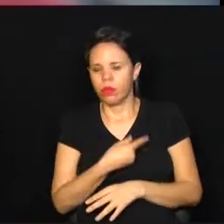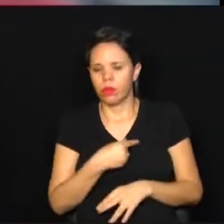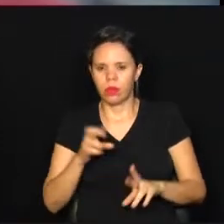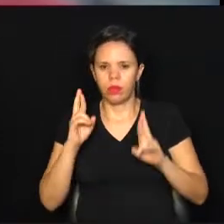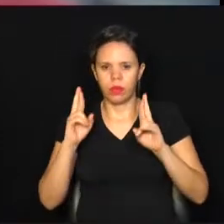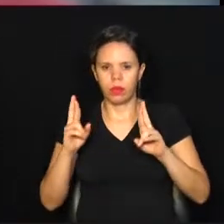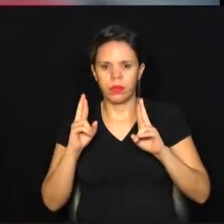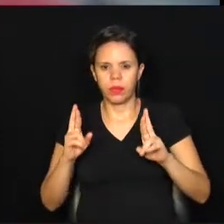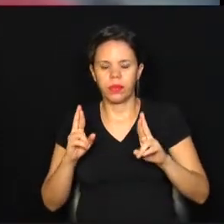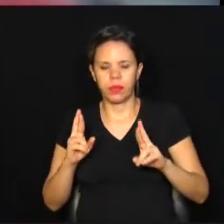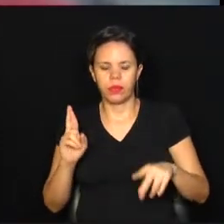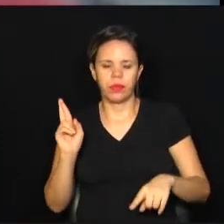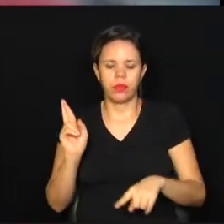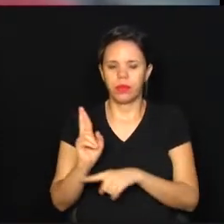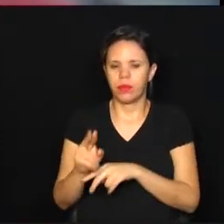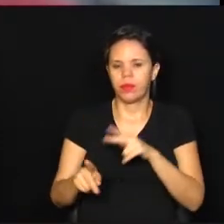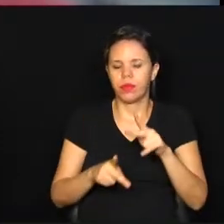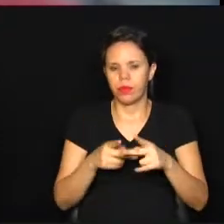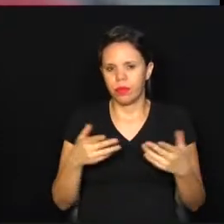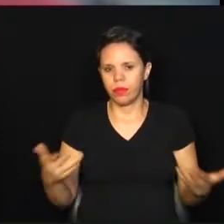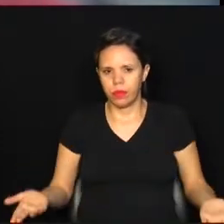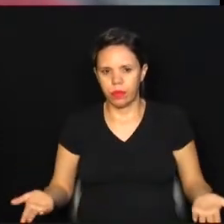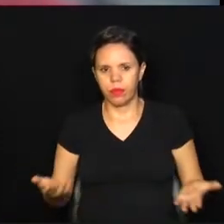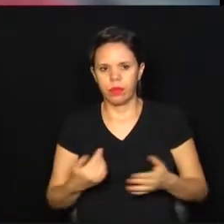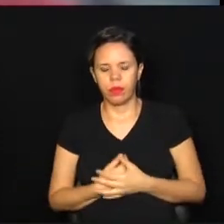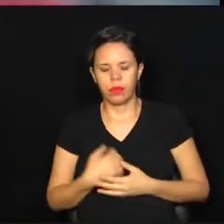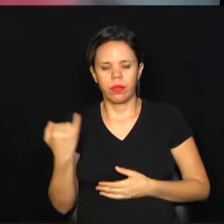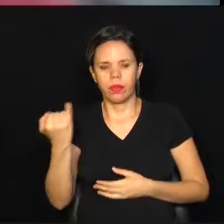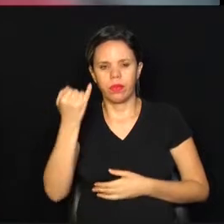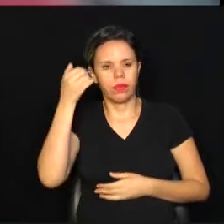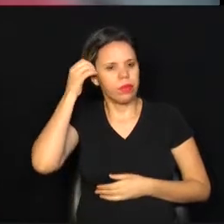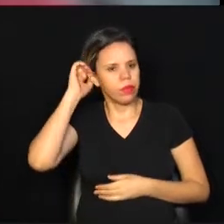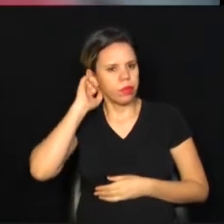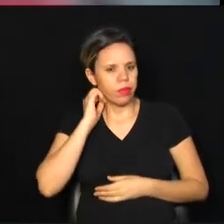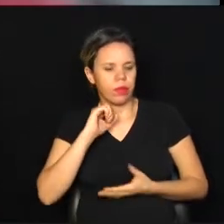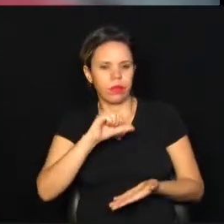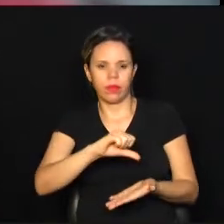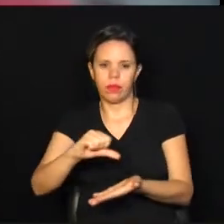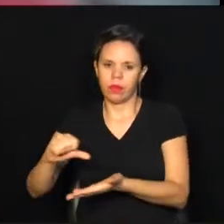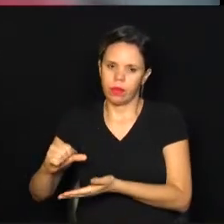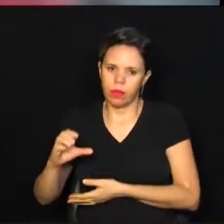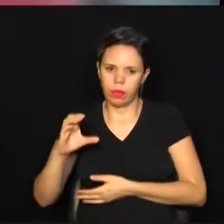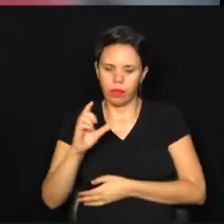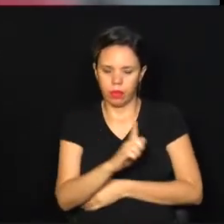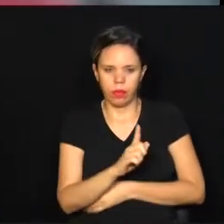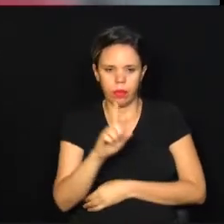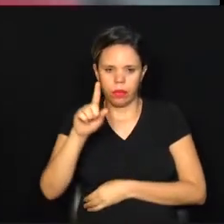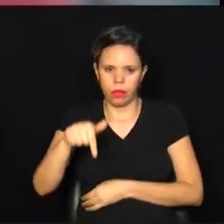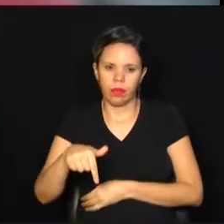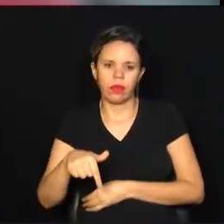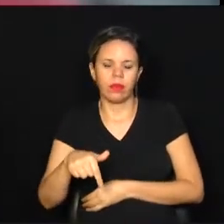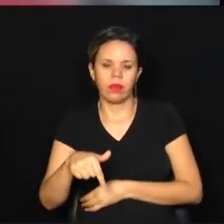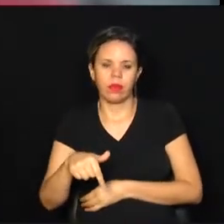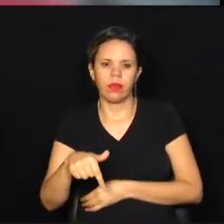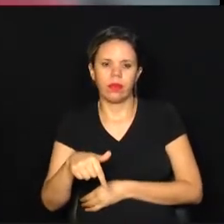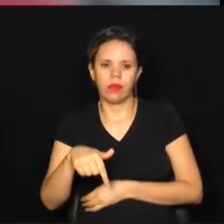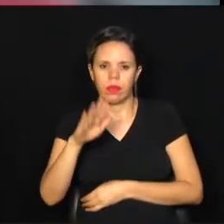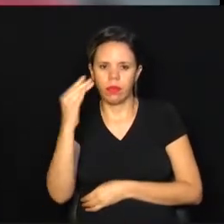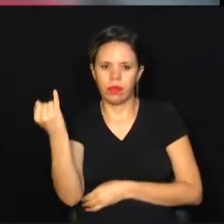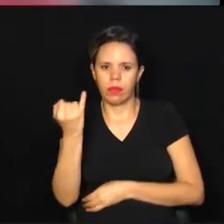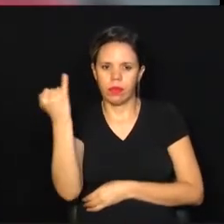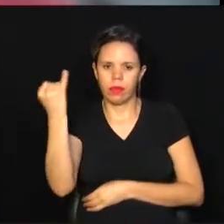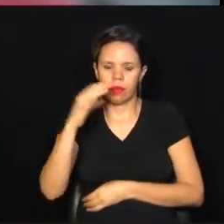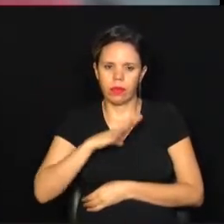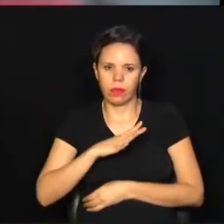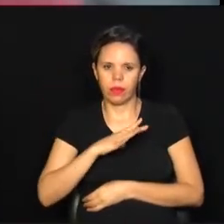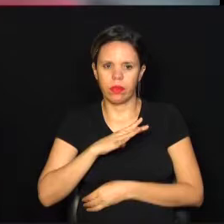esperamos dos nossos representantes, né? Então, assim, é muito importante, e a região do Campo Grande é uma das regiões mais importantes daqui da